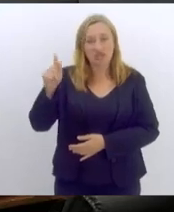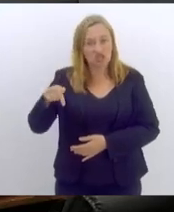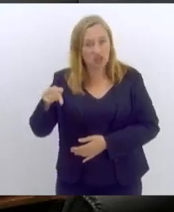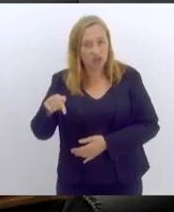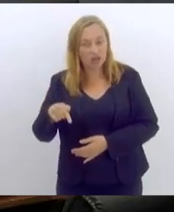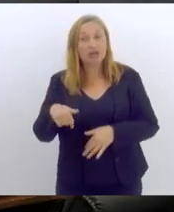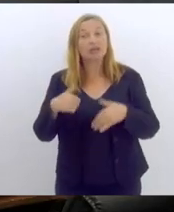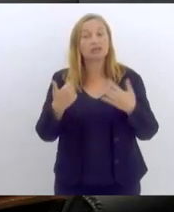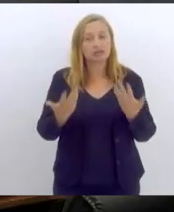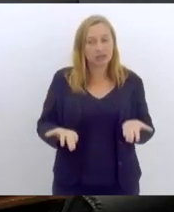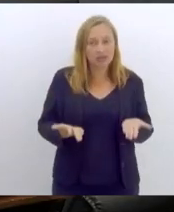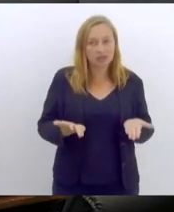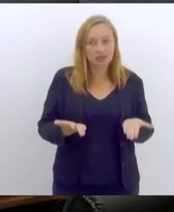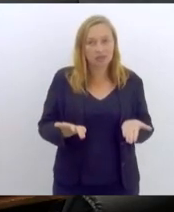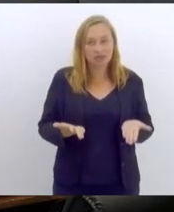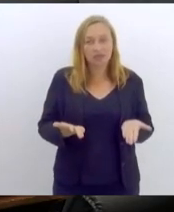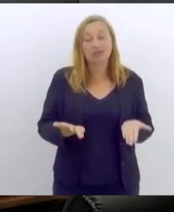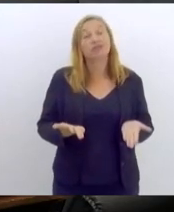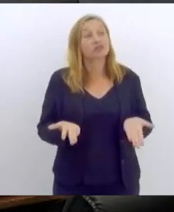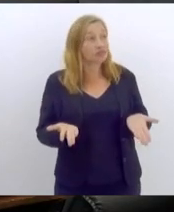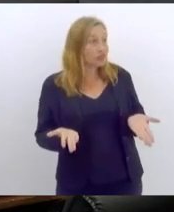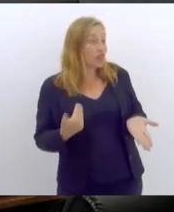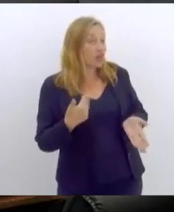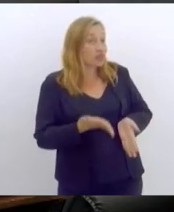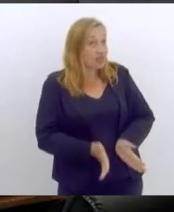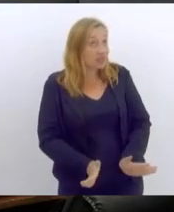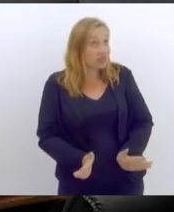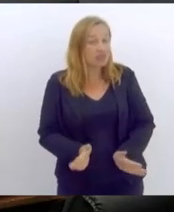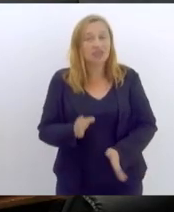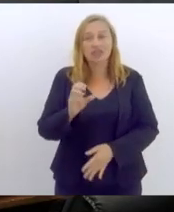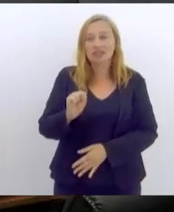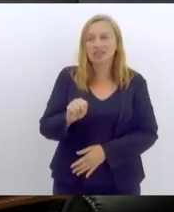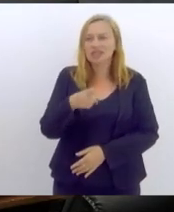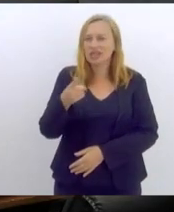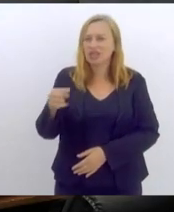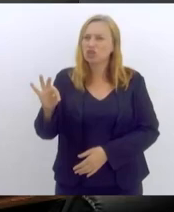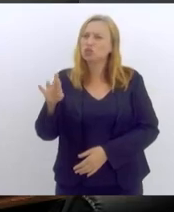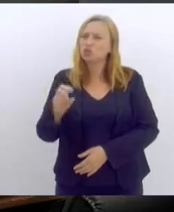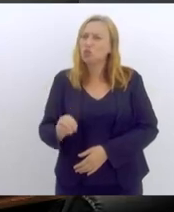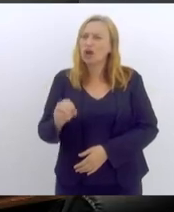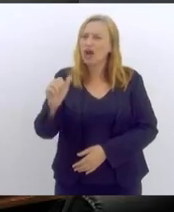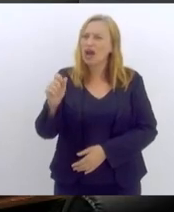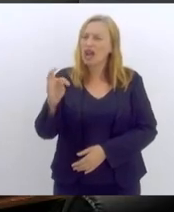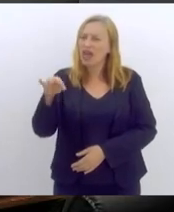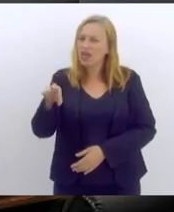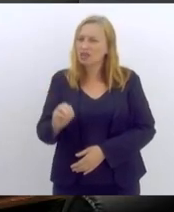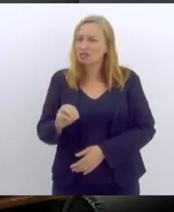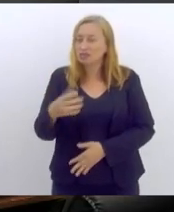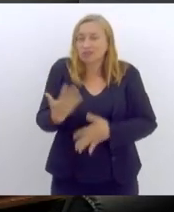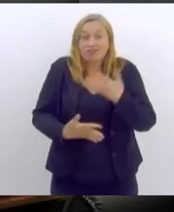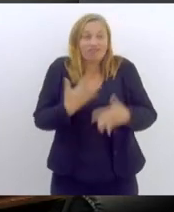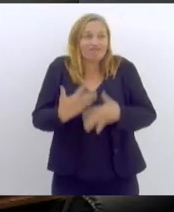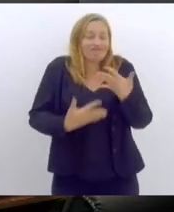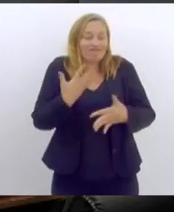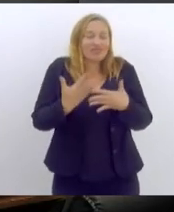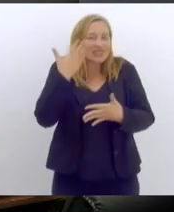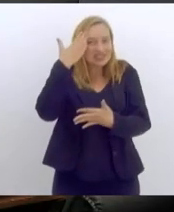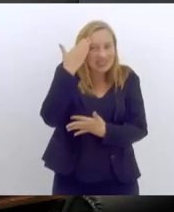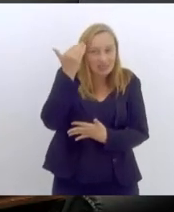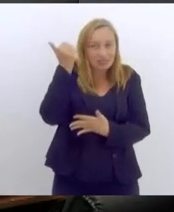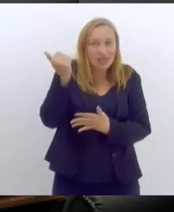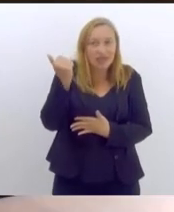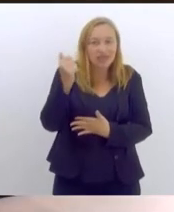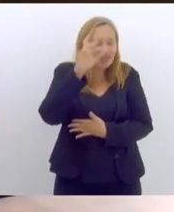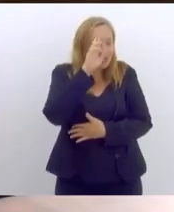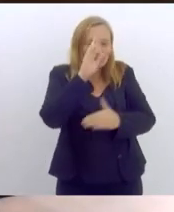Então me de dá Santo Aleixo, não é isso? É, nascido na cidade de Santo Aleixo. Me dá prazer, satisfação em saber que